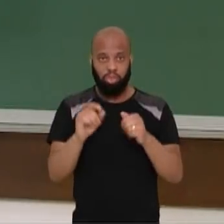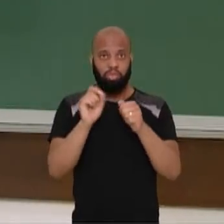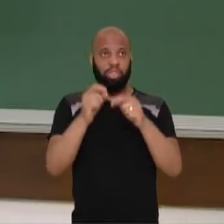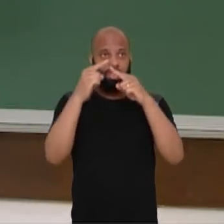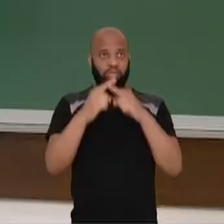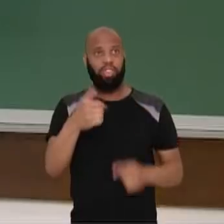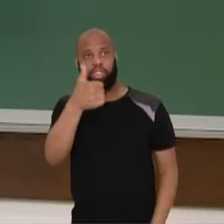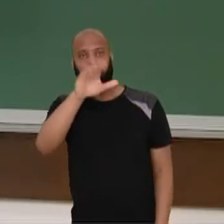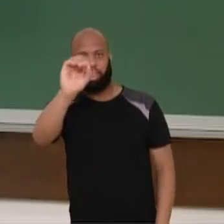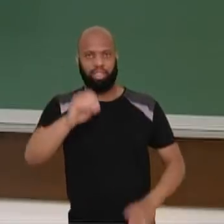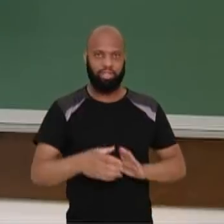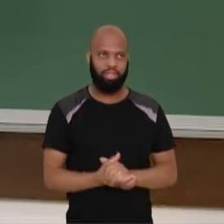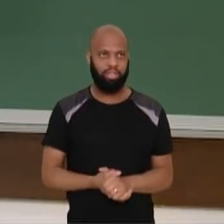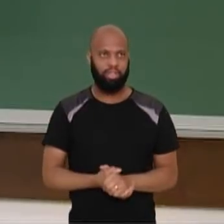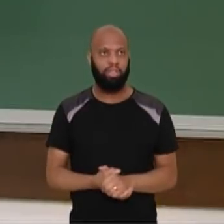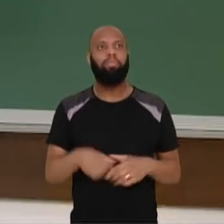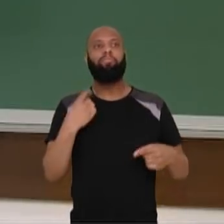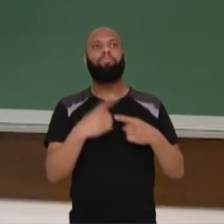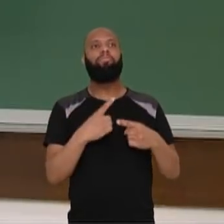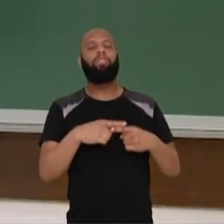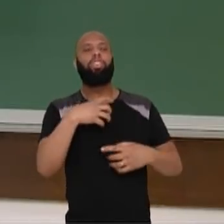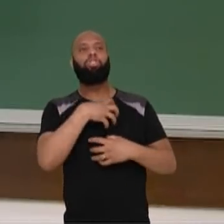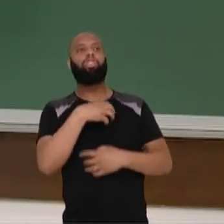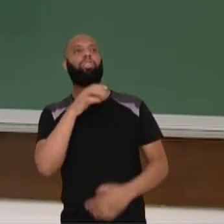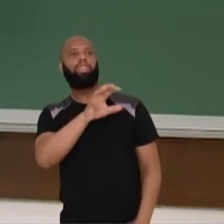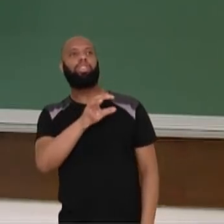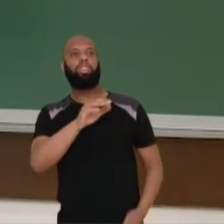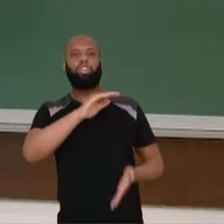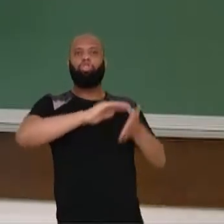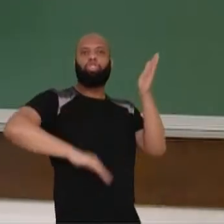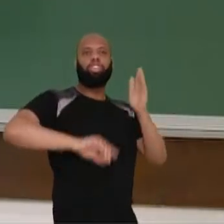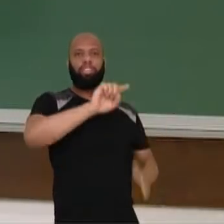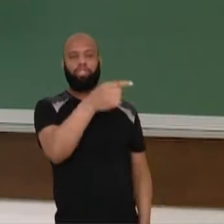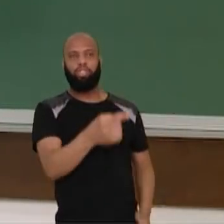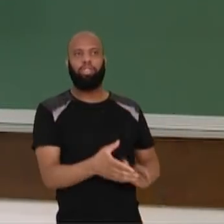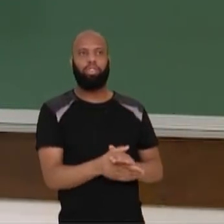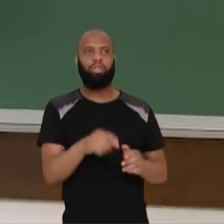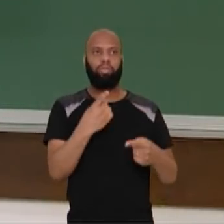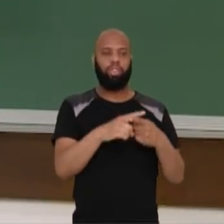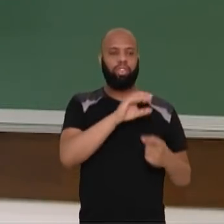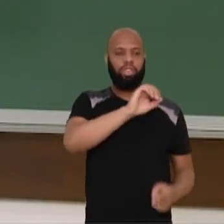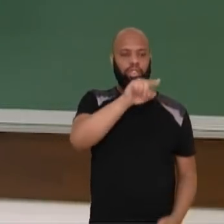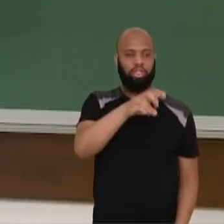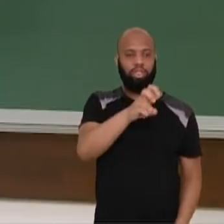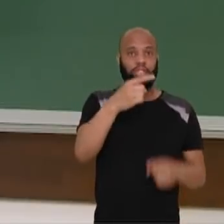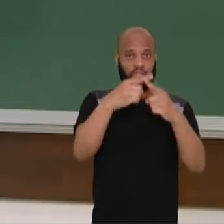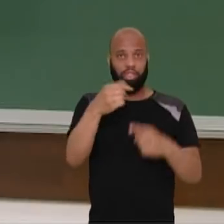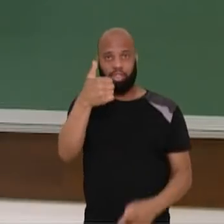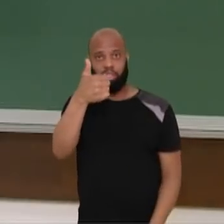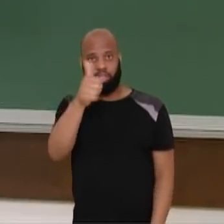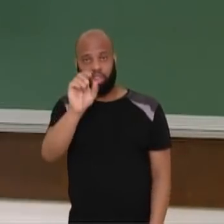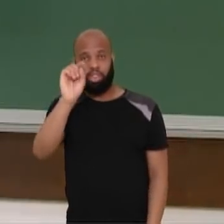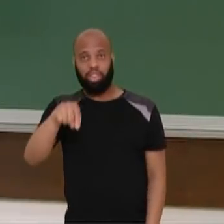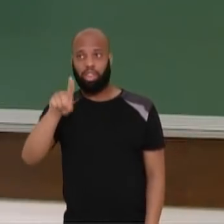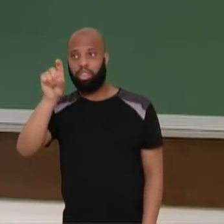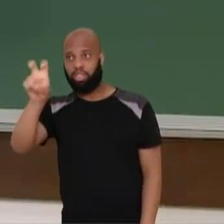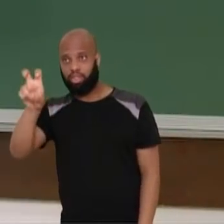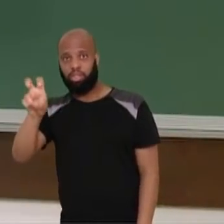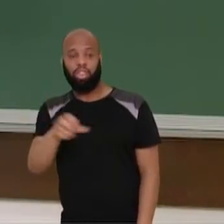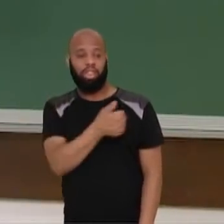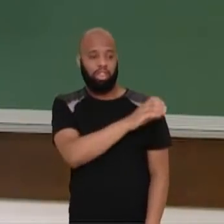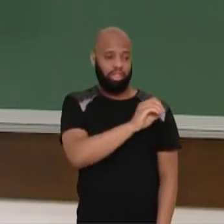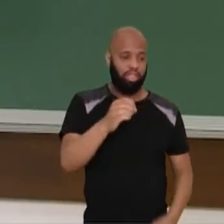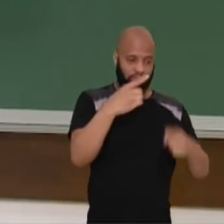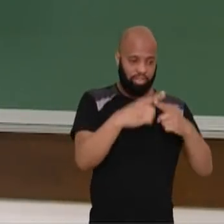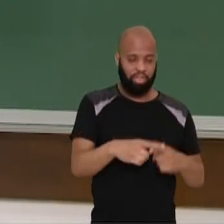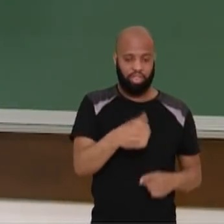embaixo por 10. Para quê? Para fugir da vírgula. Então, 0,5 vezes 10 virou 5. 100 vezes